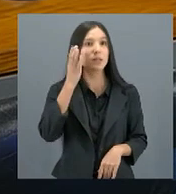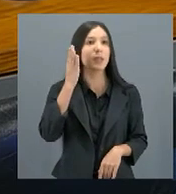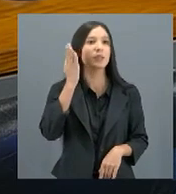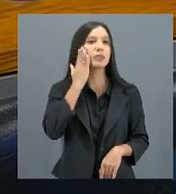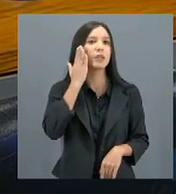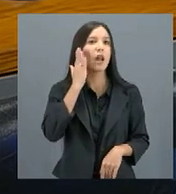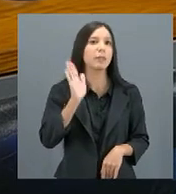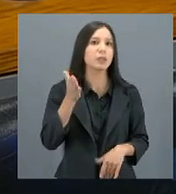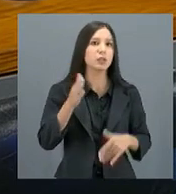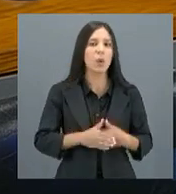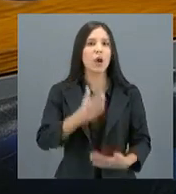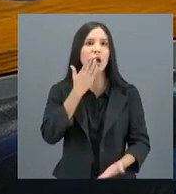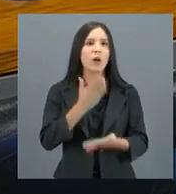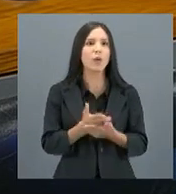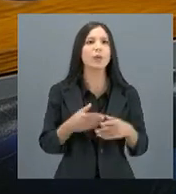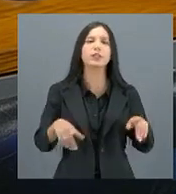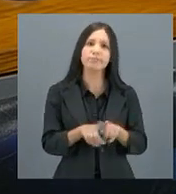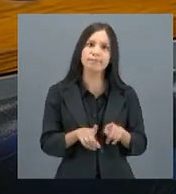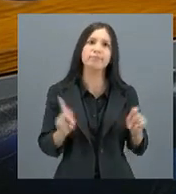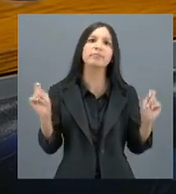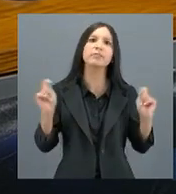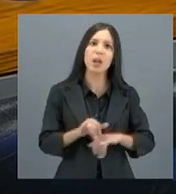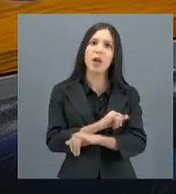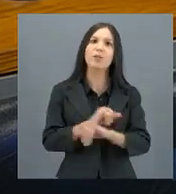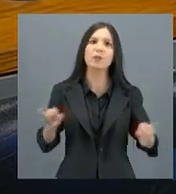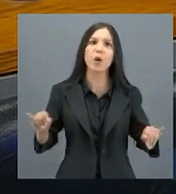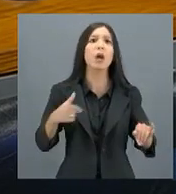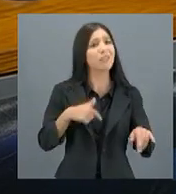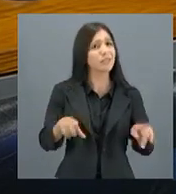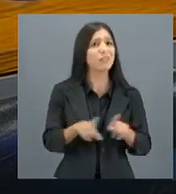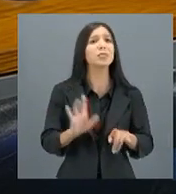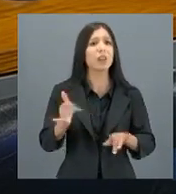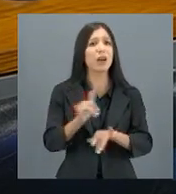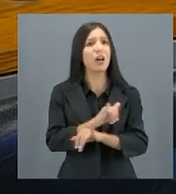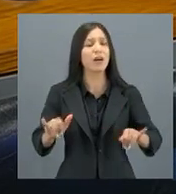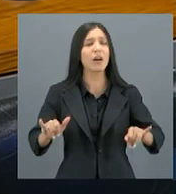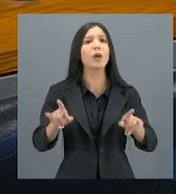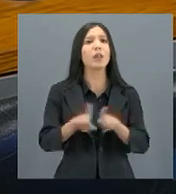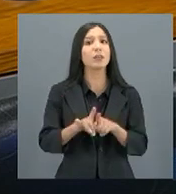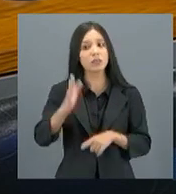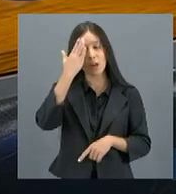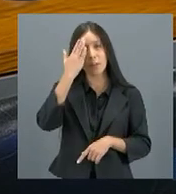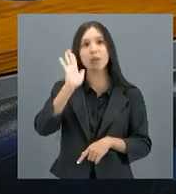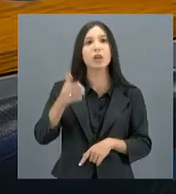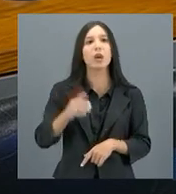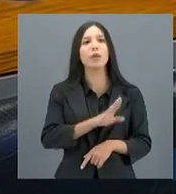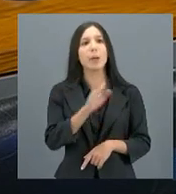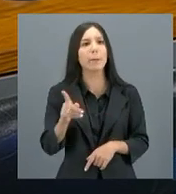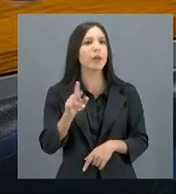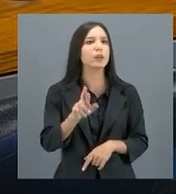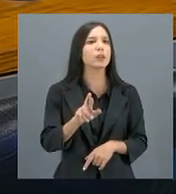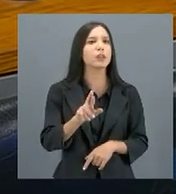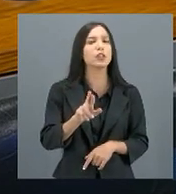disso, eu acredito que também poderia acionar. Eu mesmo acionei. Depois que eu tomei conhecimento, eu fui na PGR e